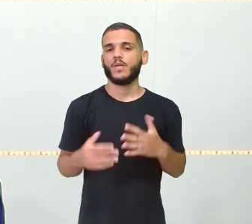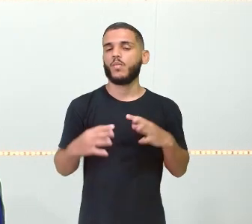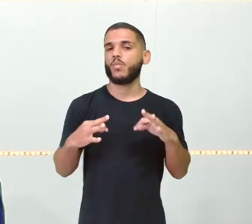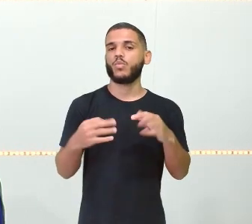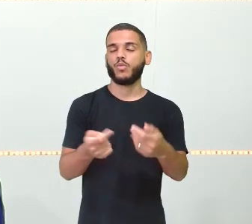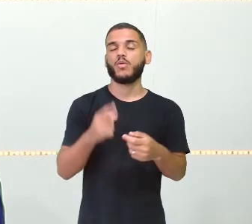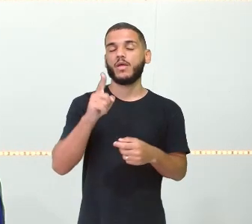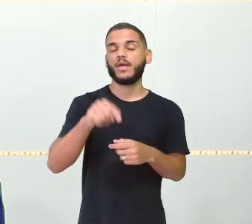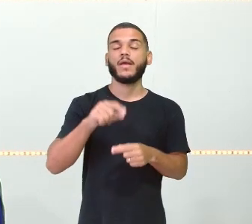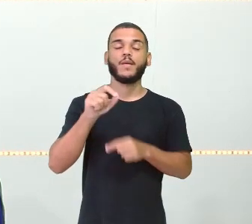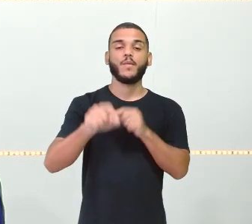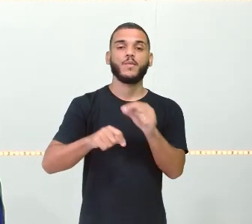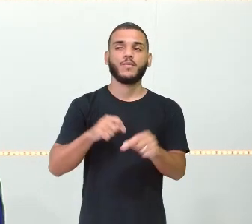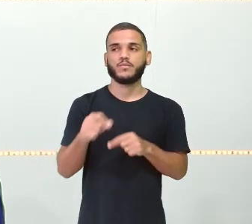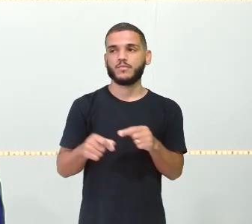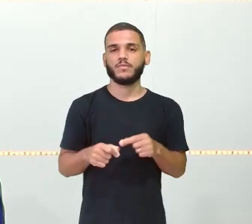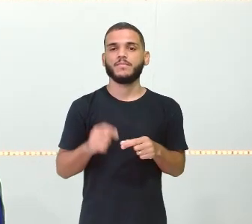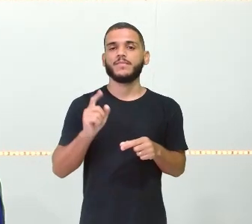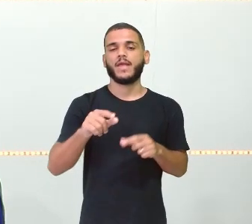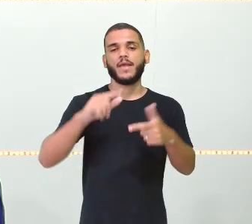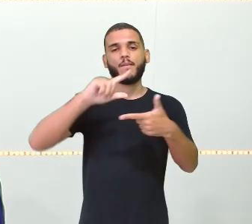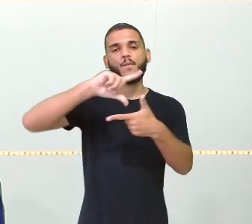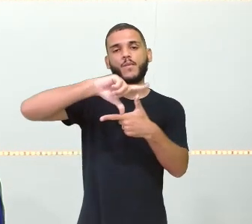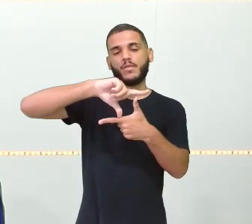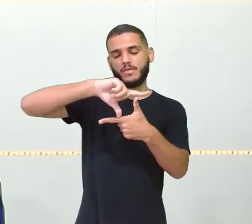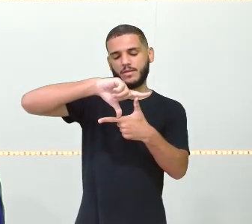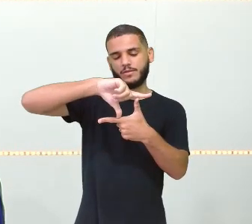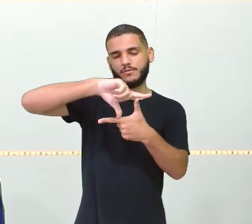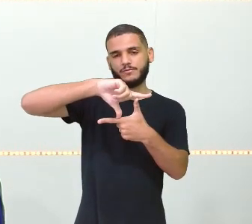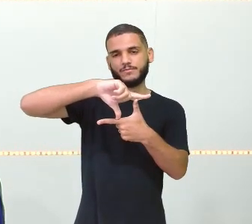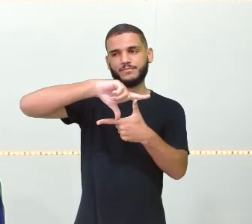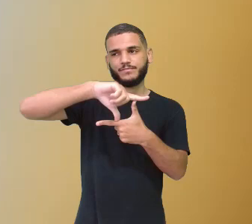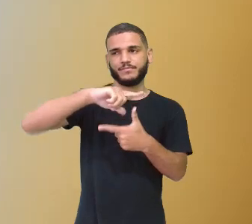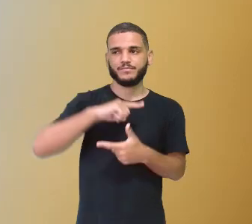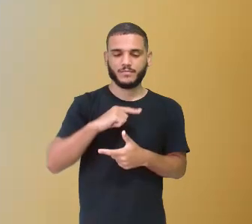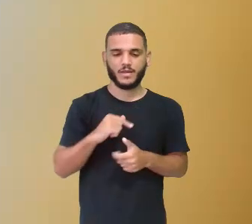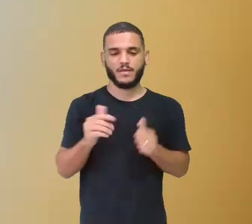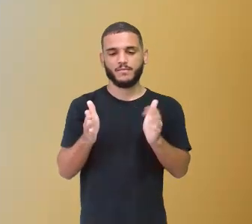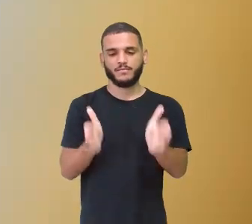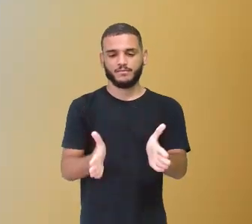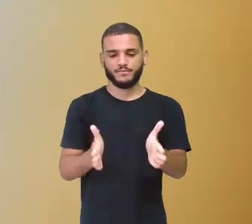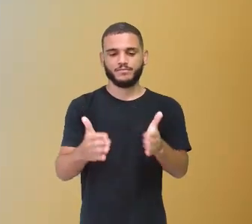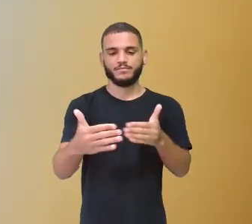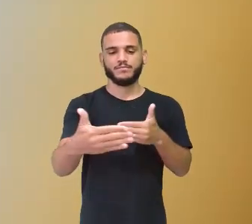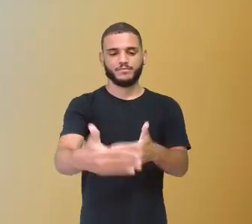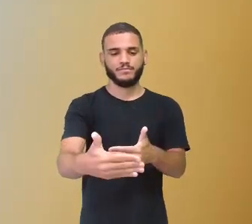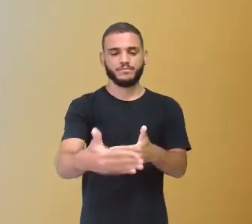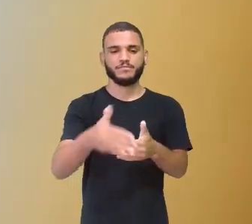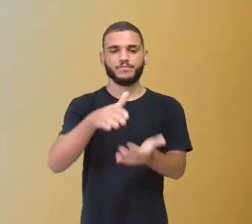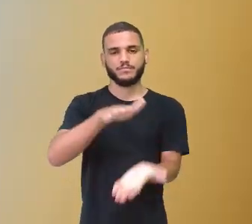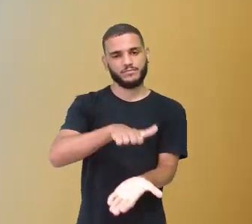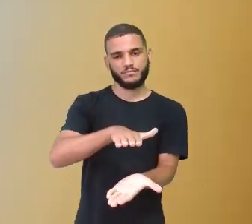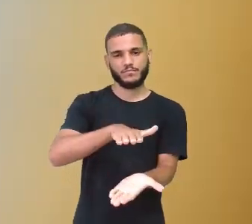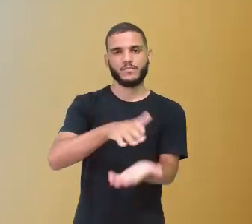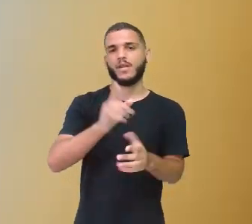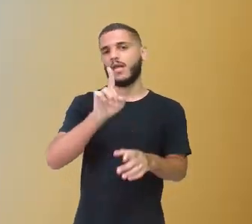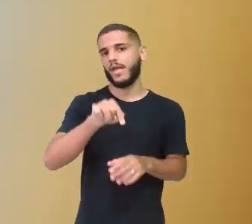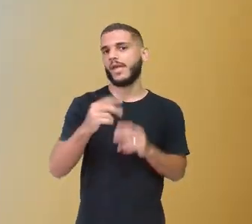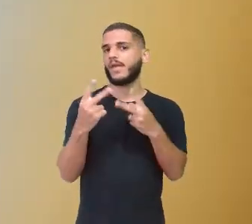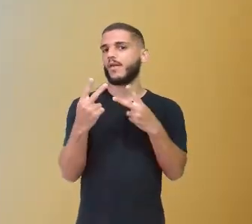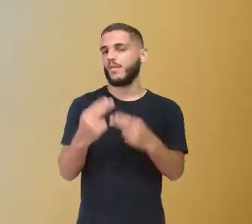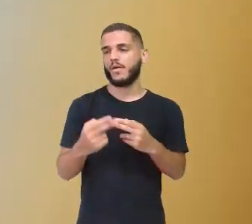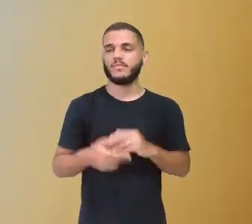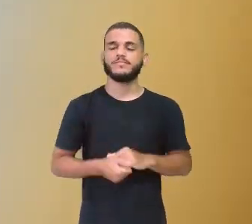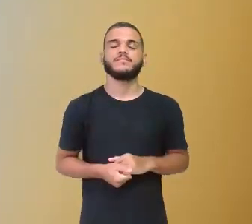são o quê? Quadradas. Então, todas as faces são iguais. Ele é um cubinho aqui, ó, com todas